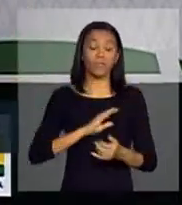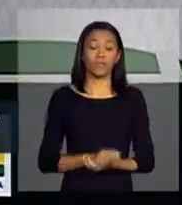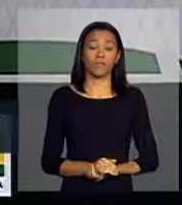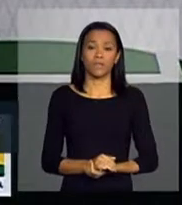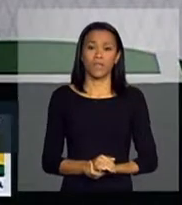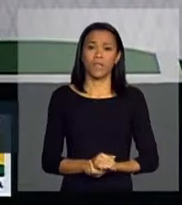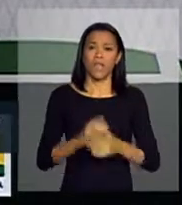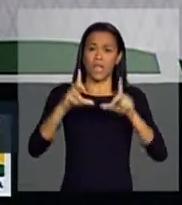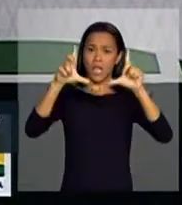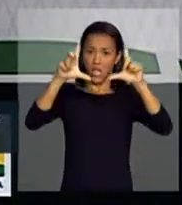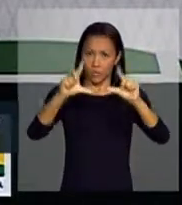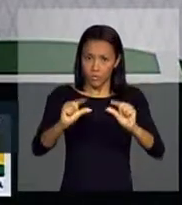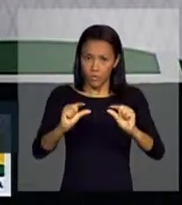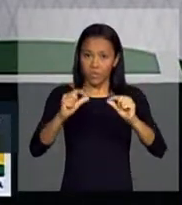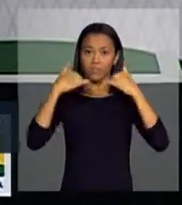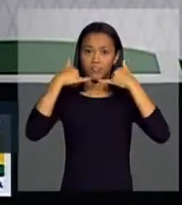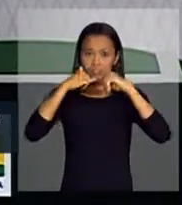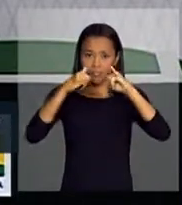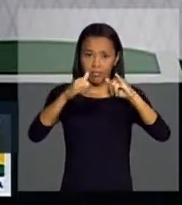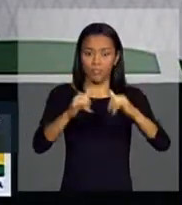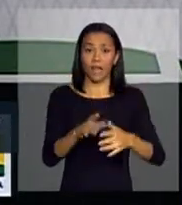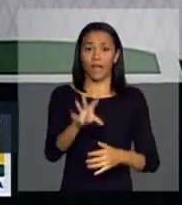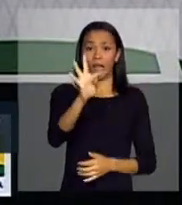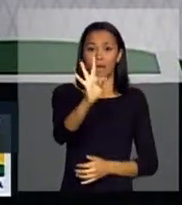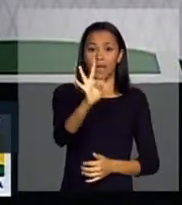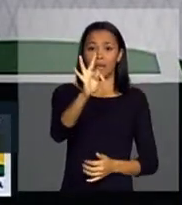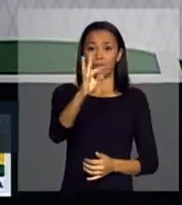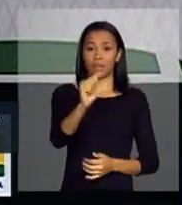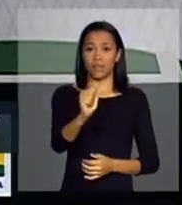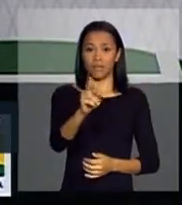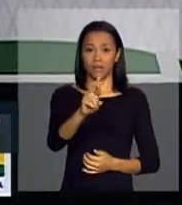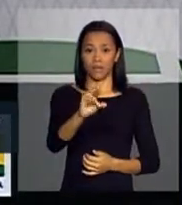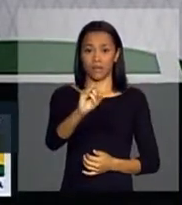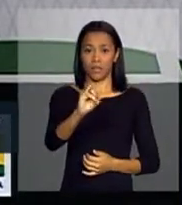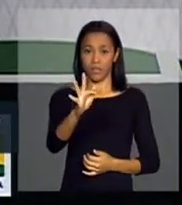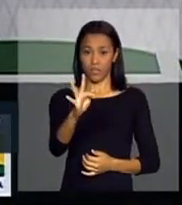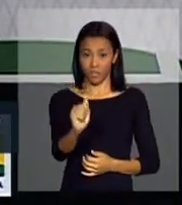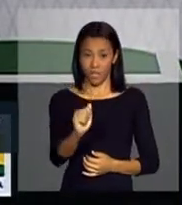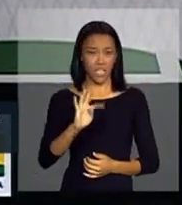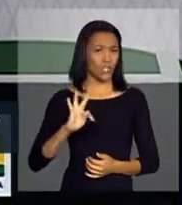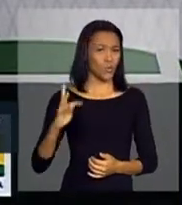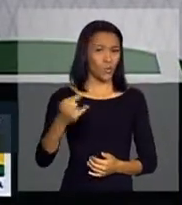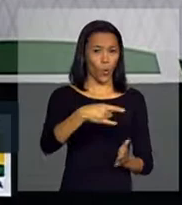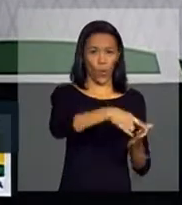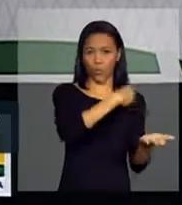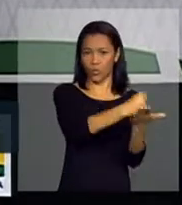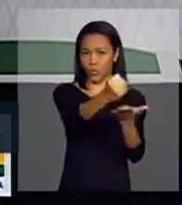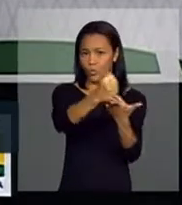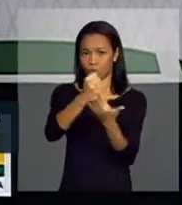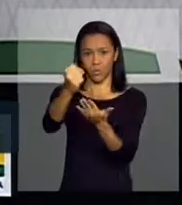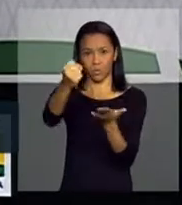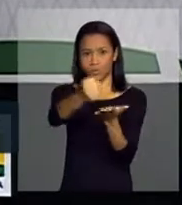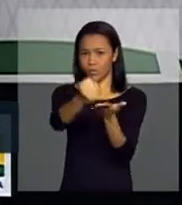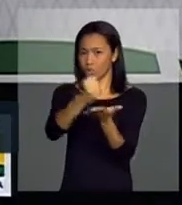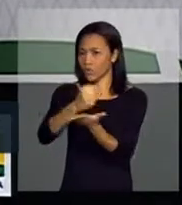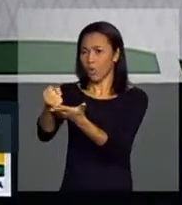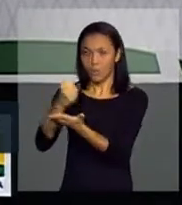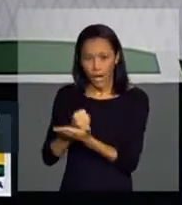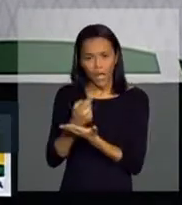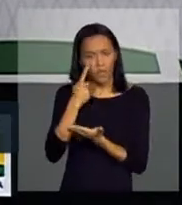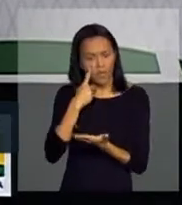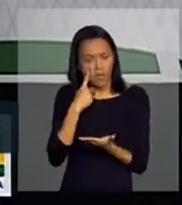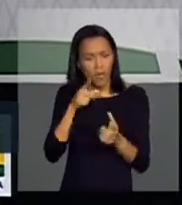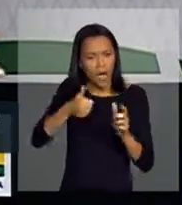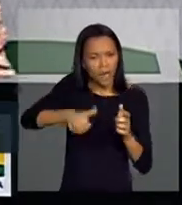a tarifa de energia por um capricho em todos os contratos estava previsto que era possível